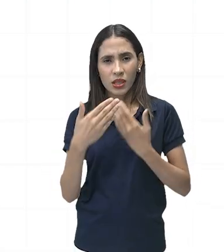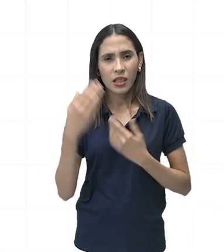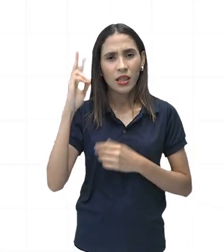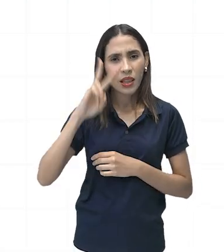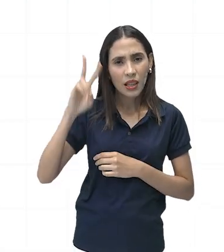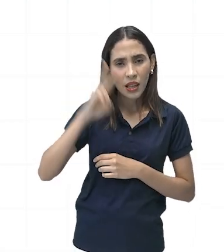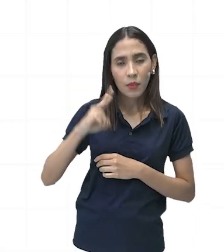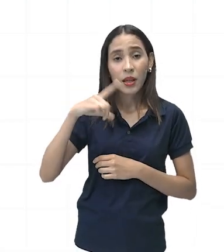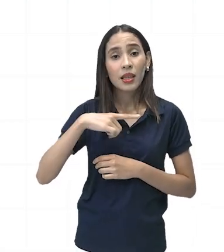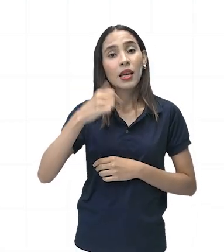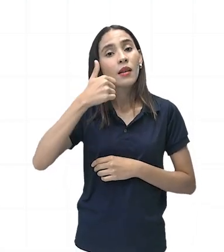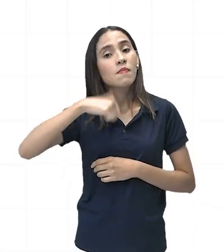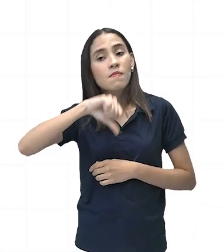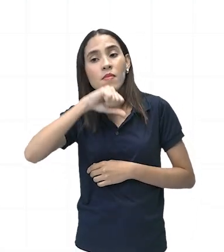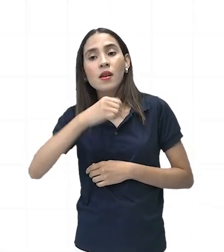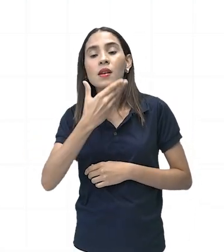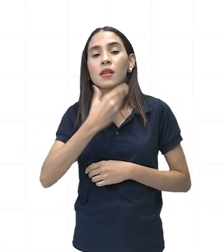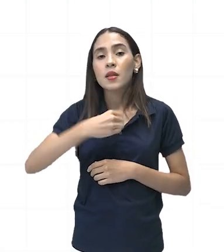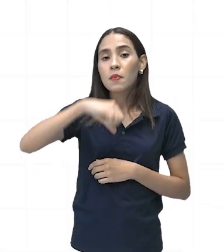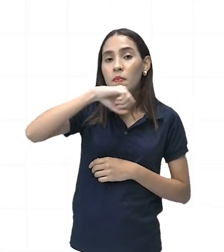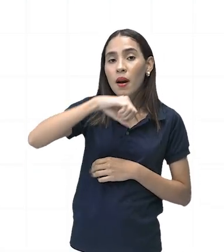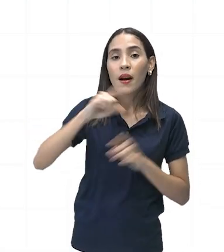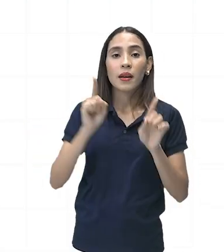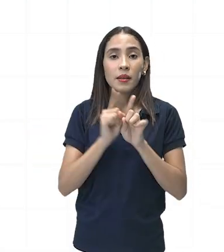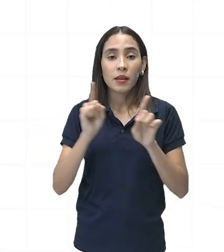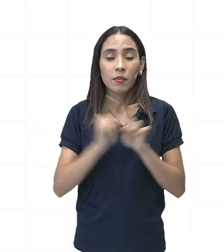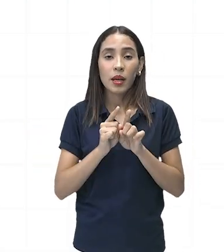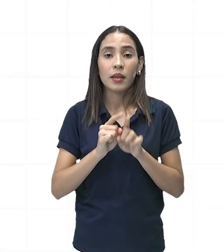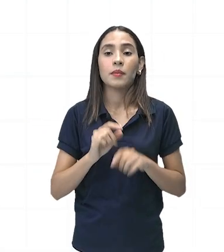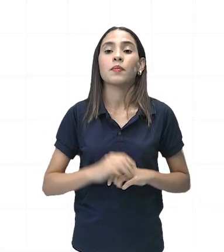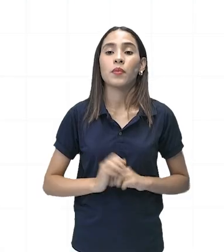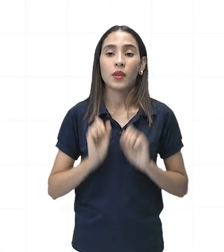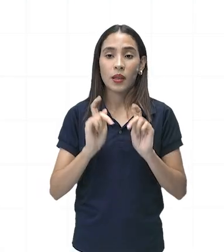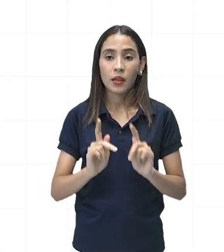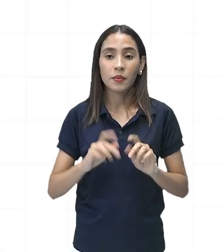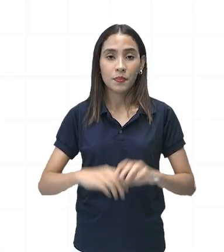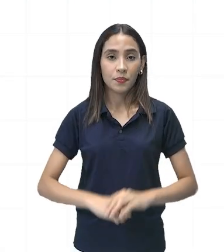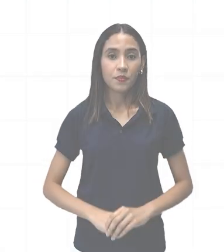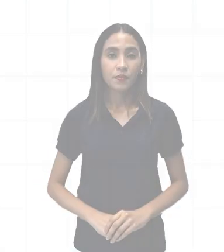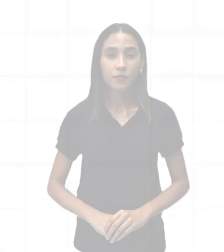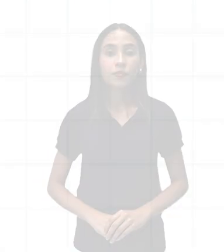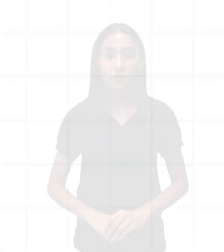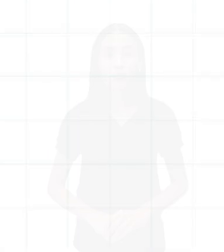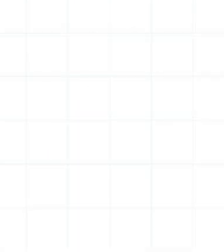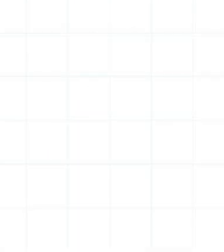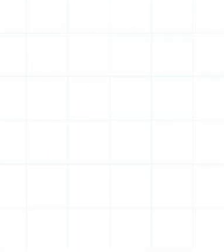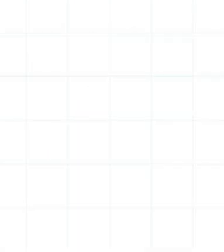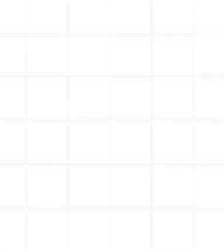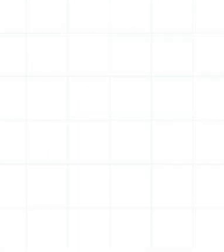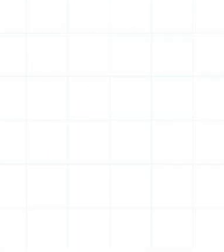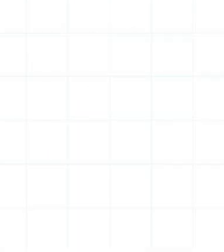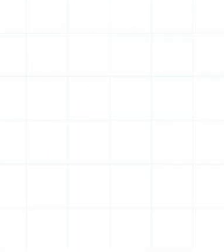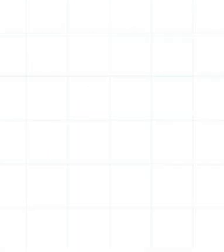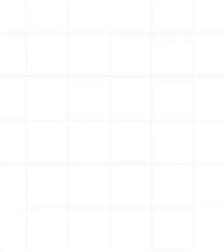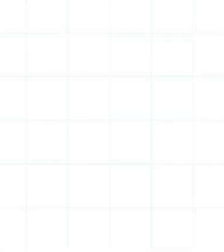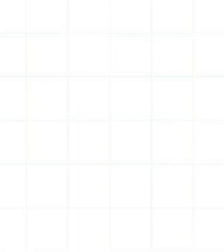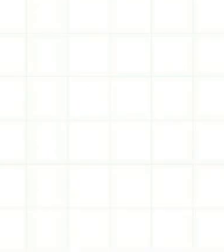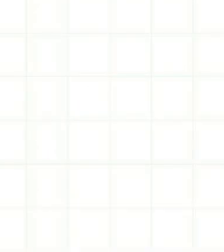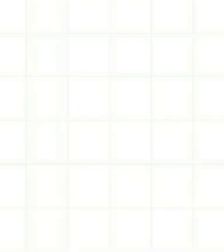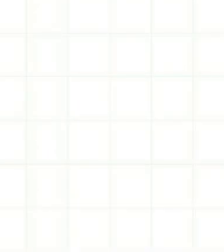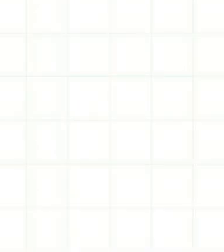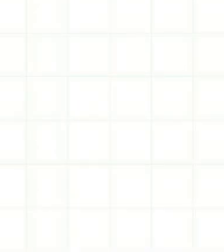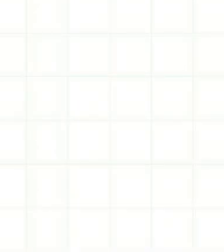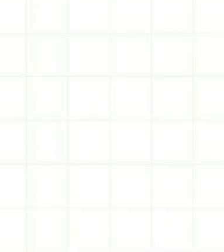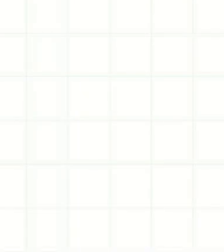um cromossomo do pai e um cromossomo de origem paterna. Identifiquem aí essas informações, cromossomo de